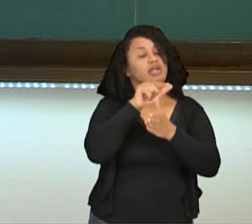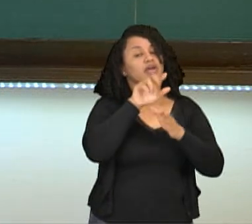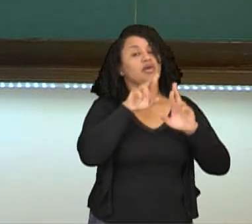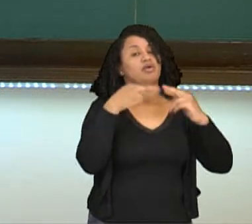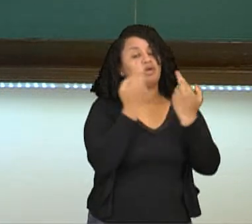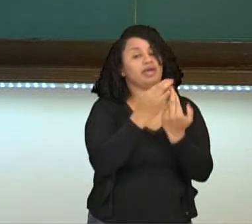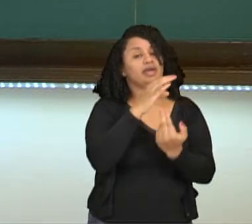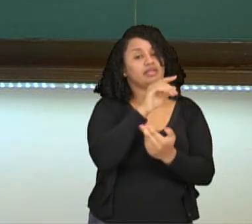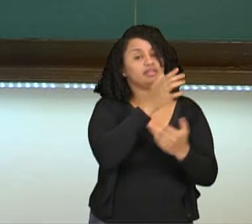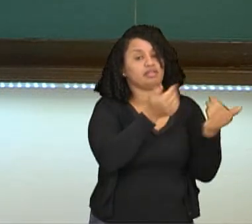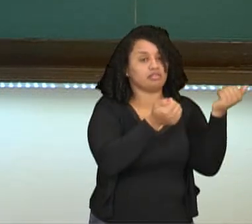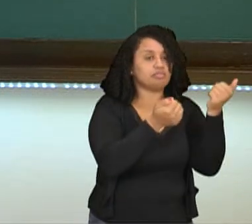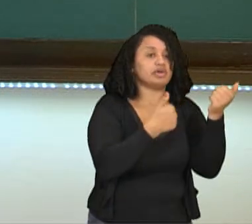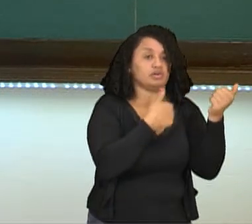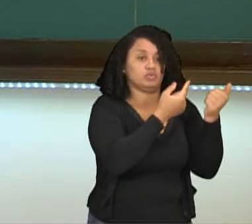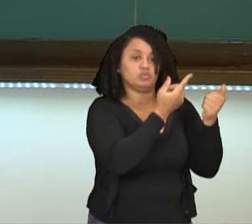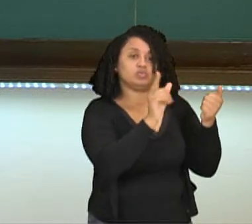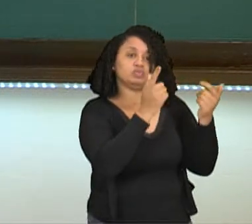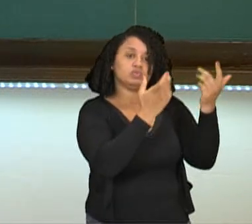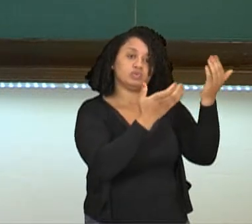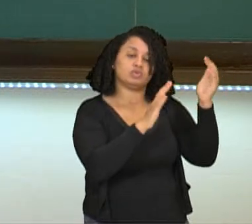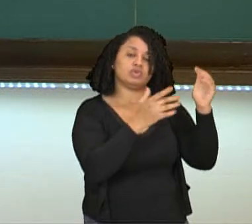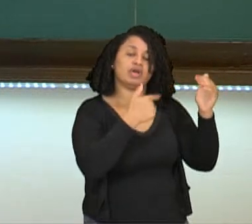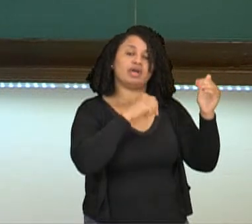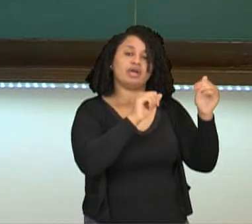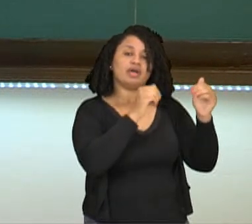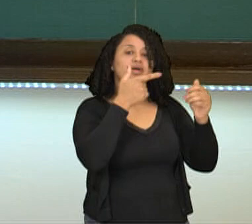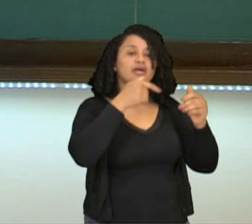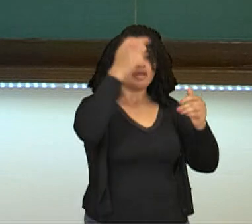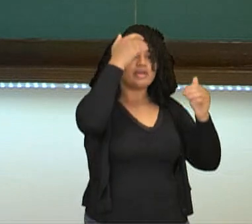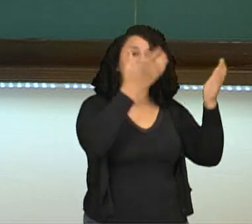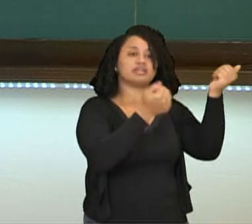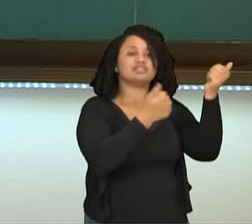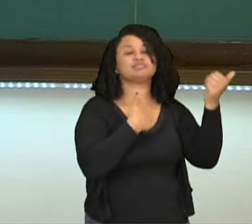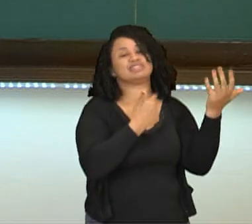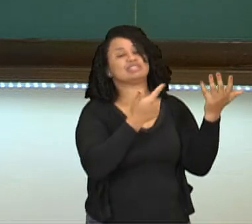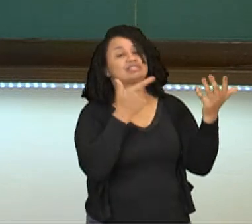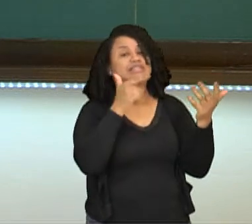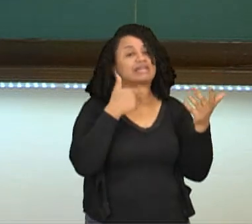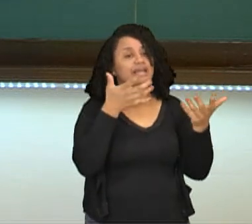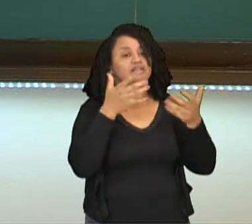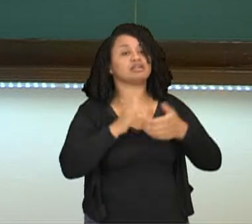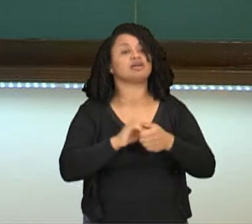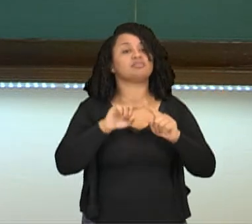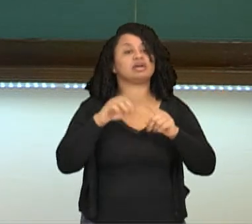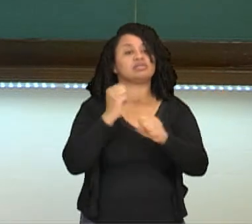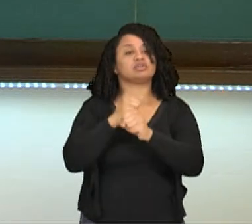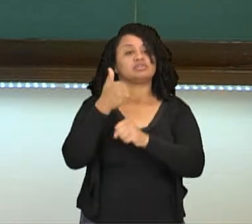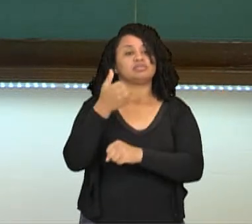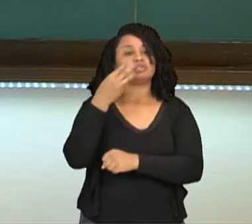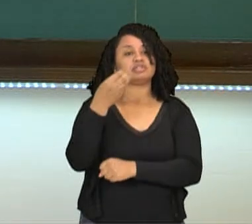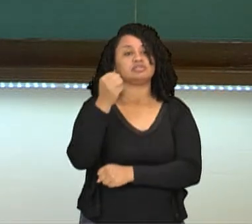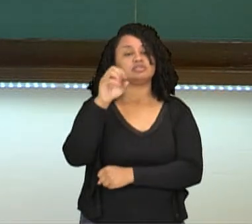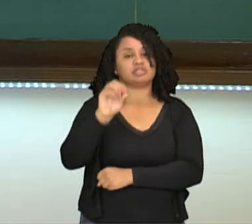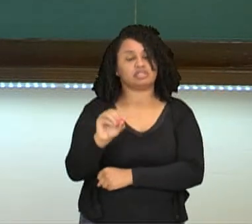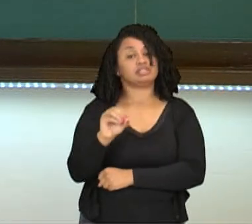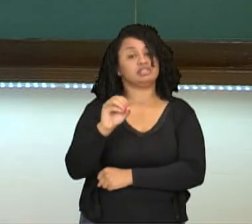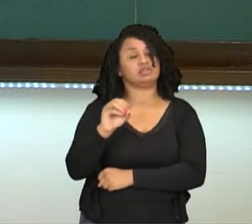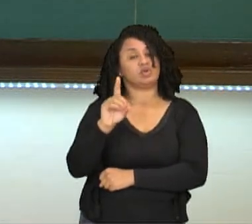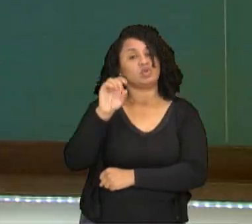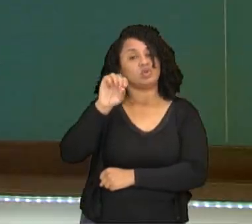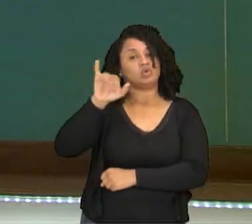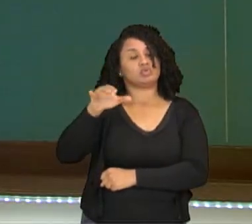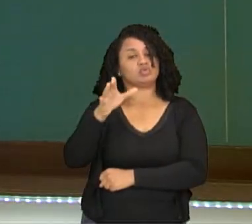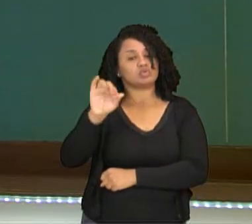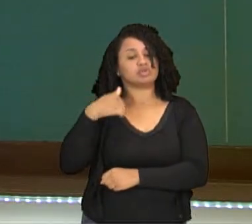em 1385 vai acabar aclamando Dom João como rei de Portugal através da chamada